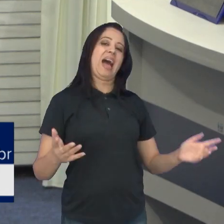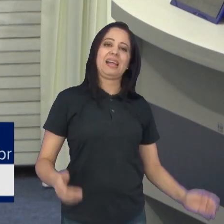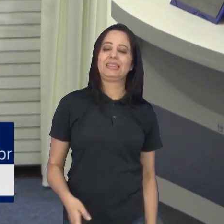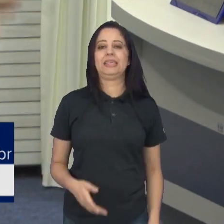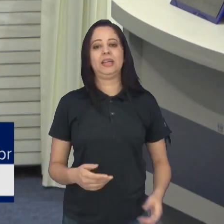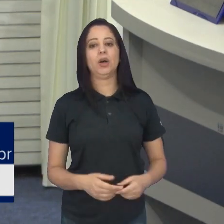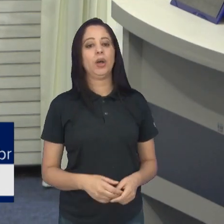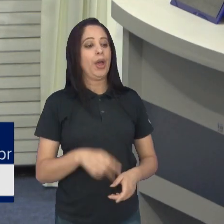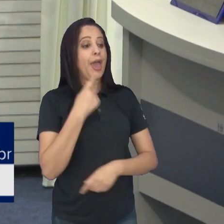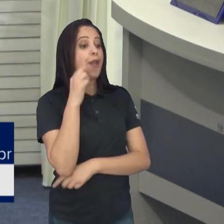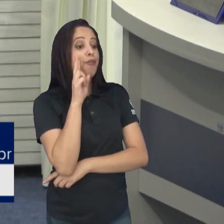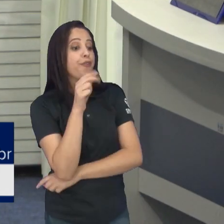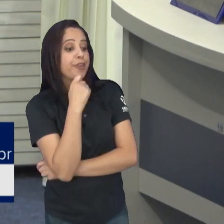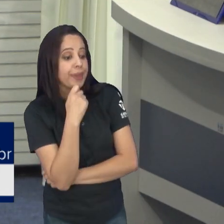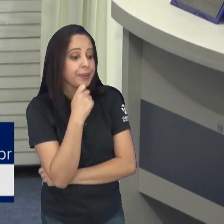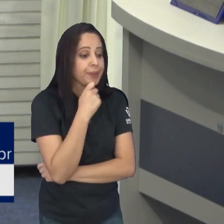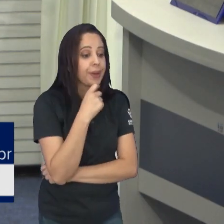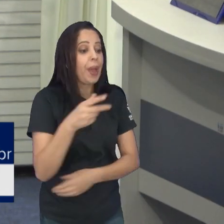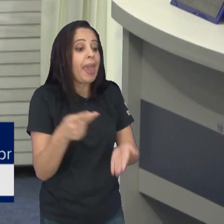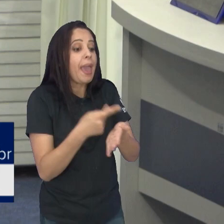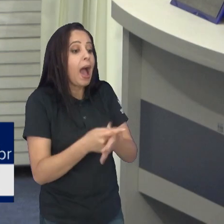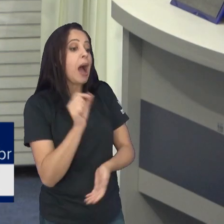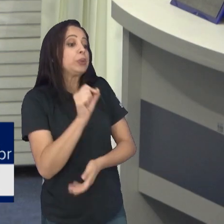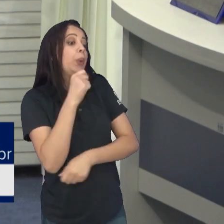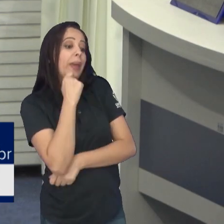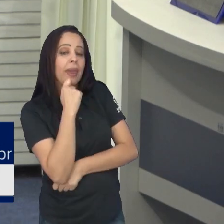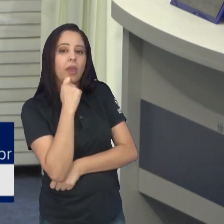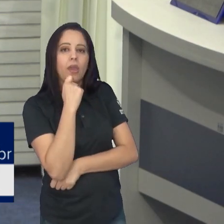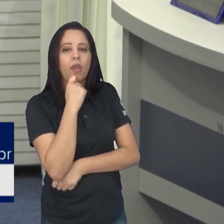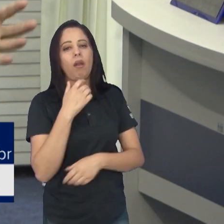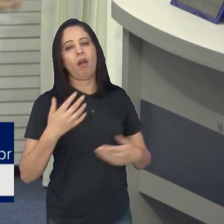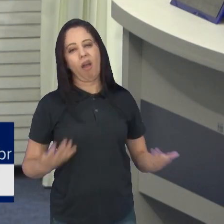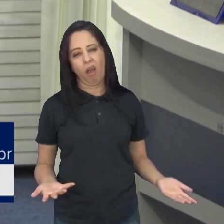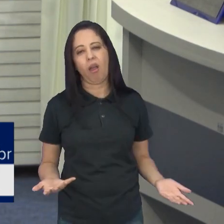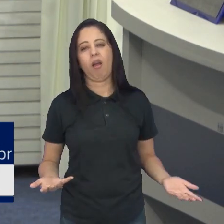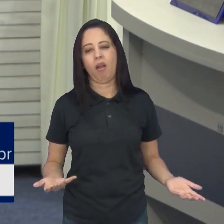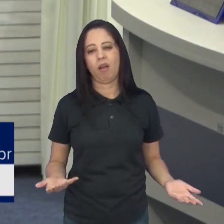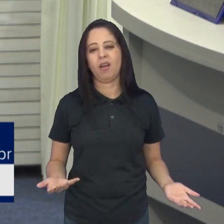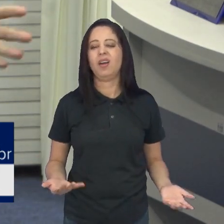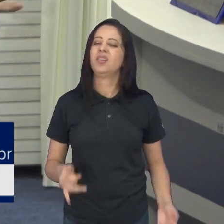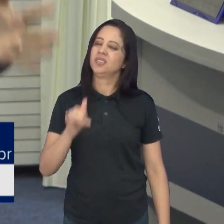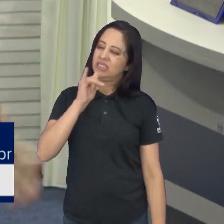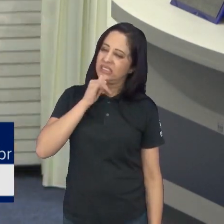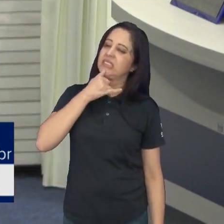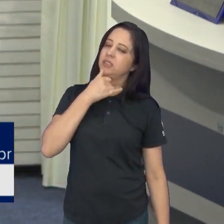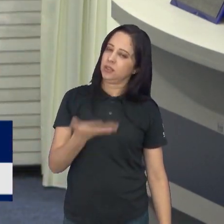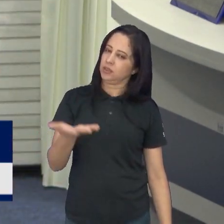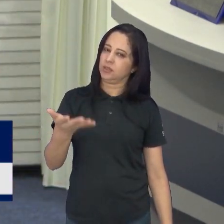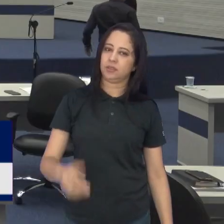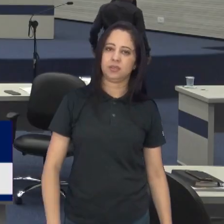o quilinho de arroz furado. É isso aí que vai dar ibope. Então, é lamentável.